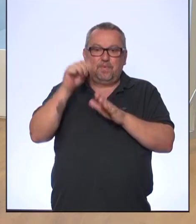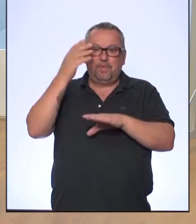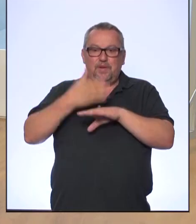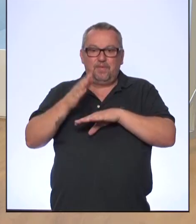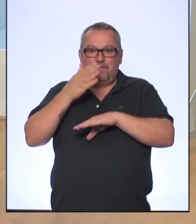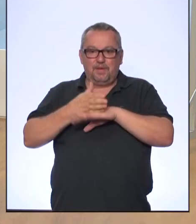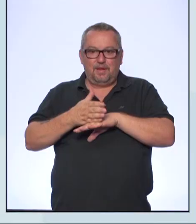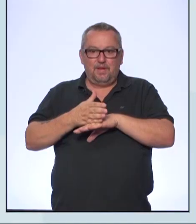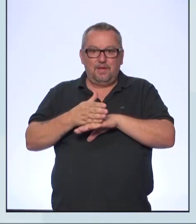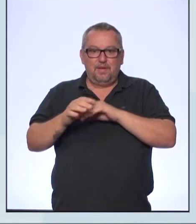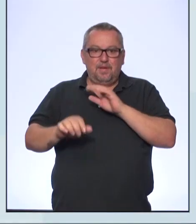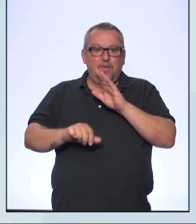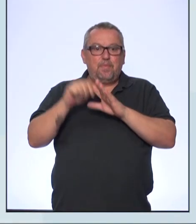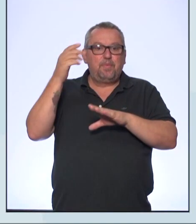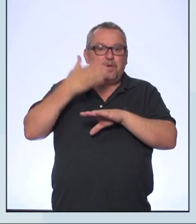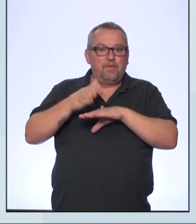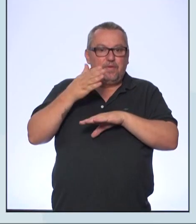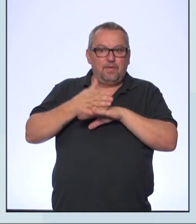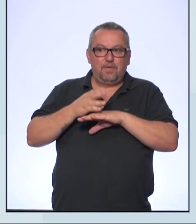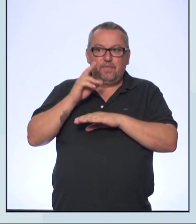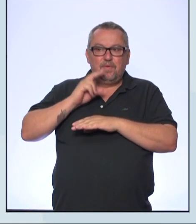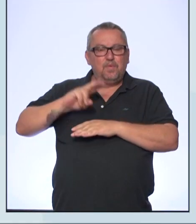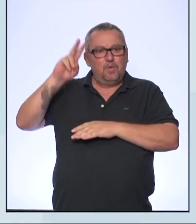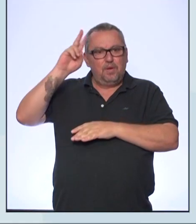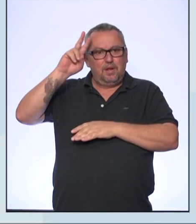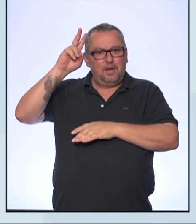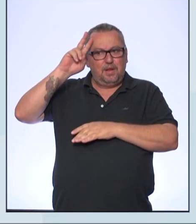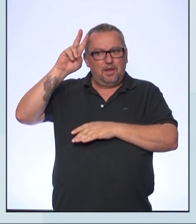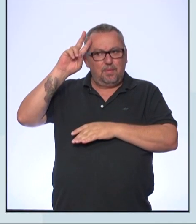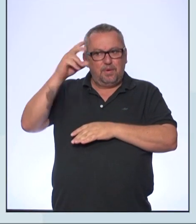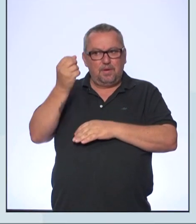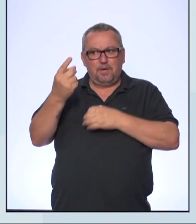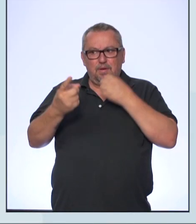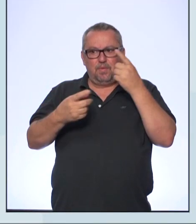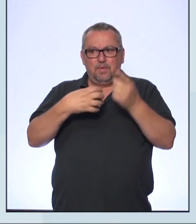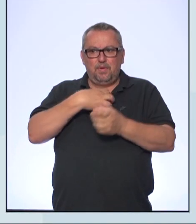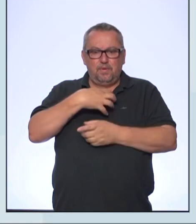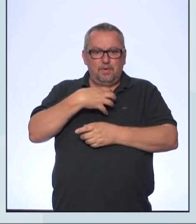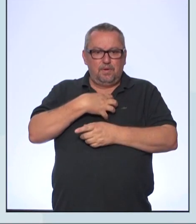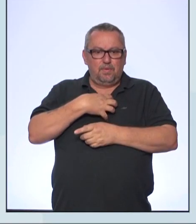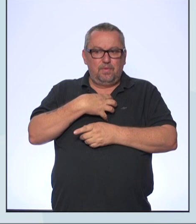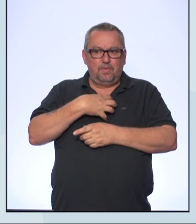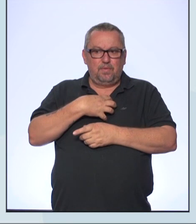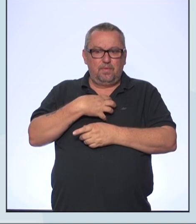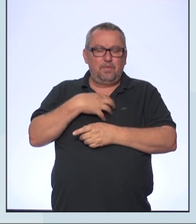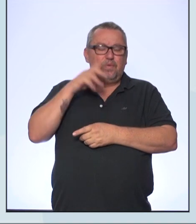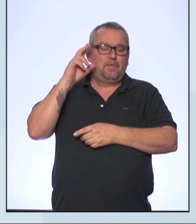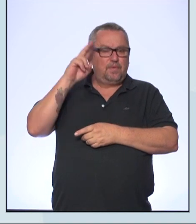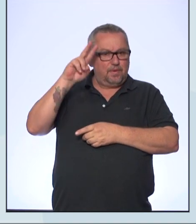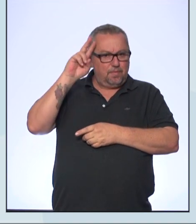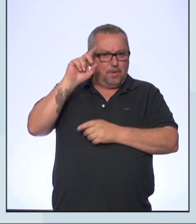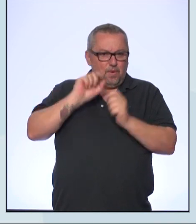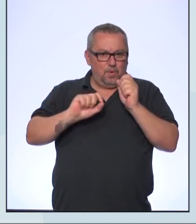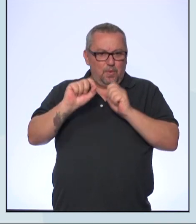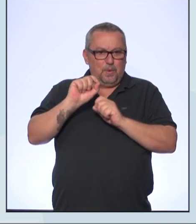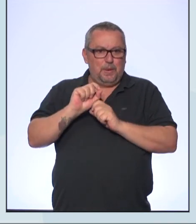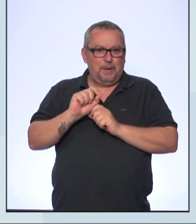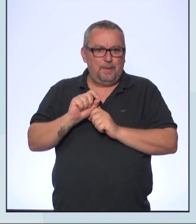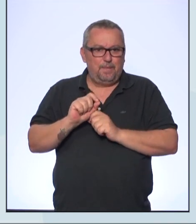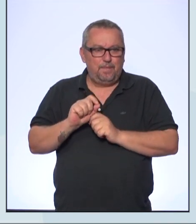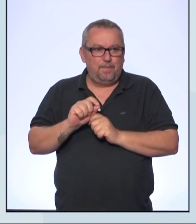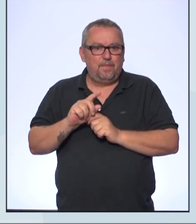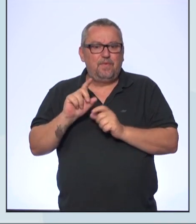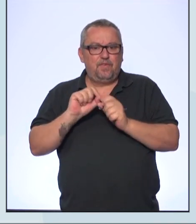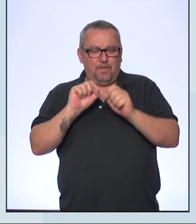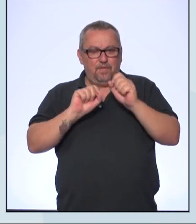tá? Nessa primeira atividade, vamos relembrar alguma situação. Essa situação que nós vamos relembrar, vocês já fizeram